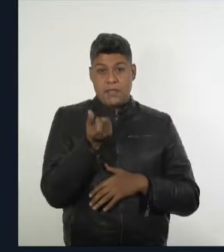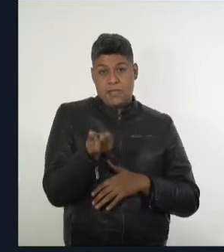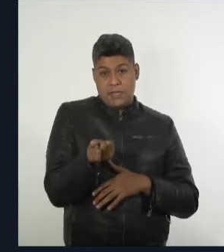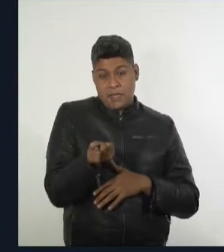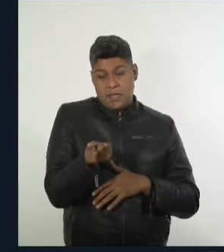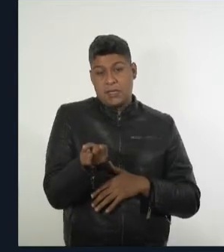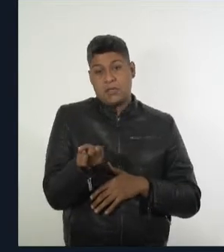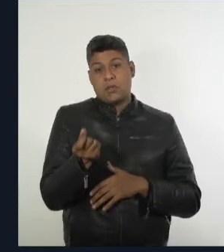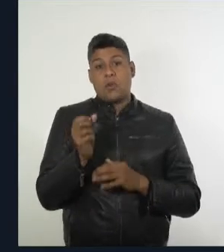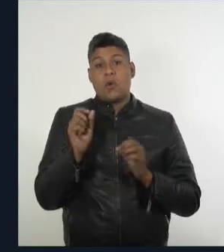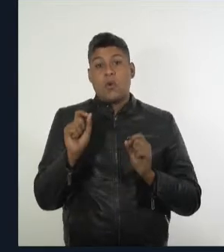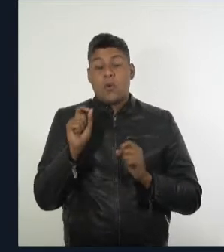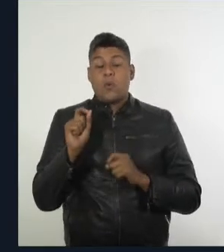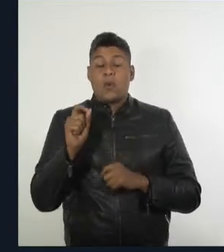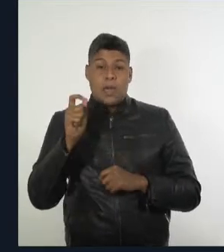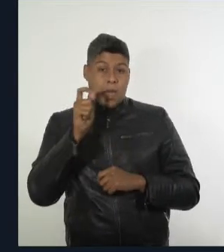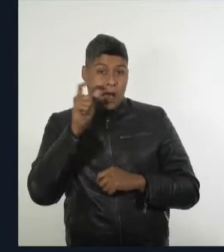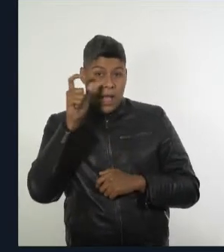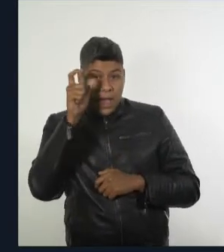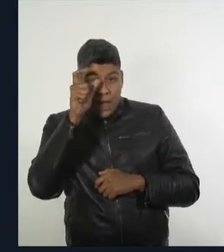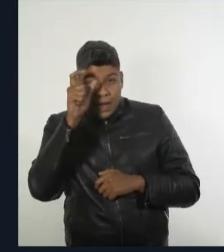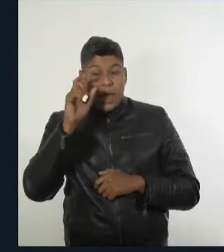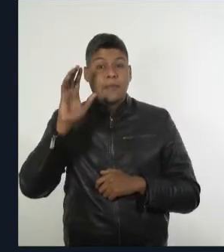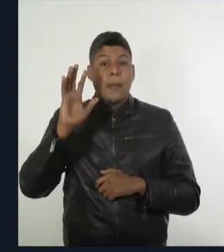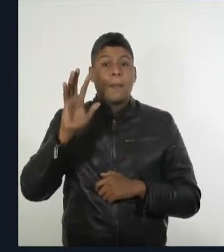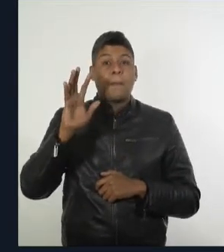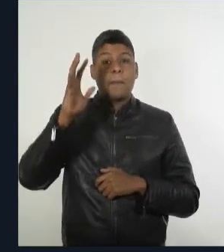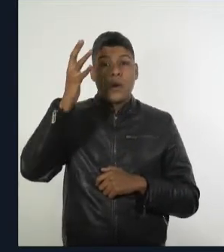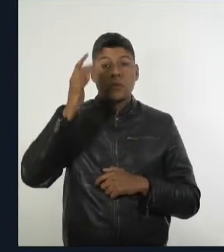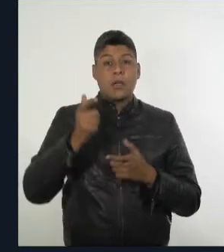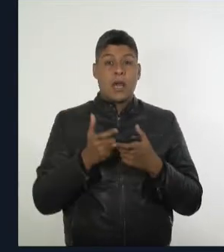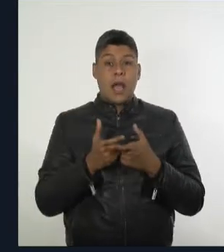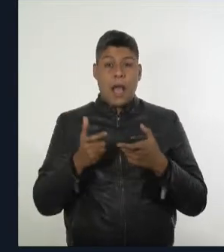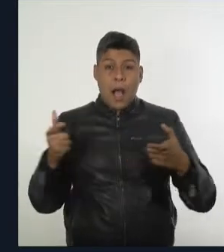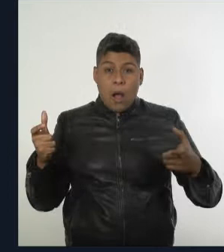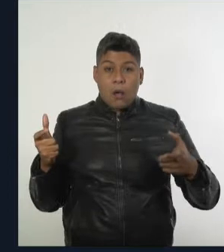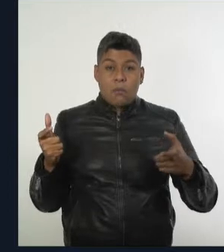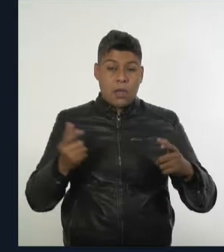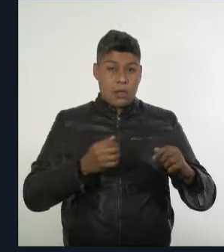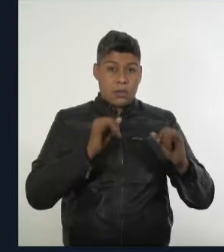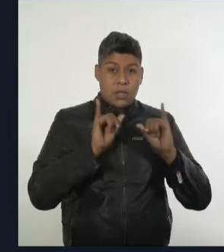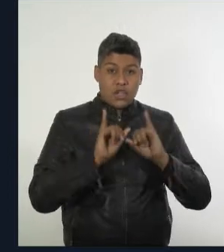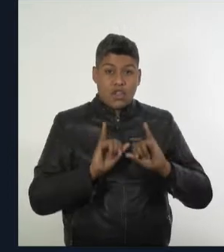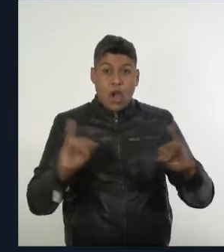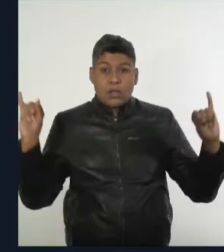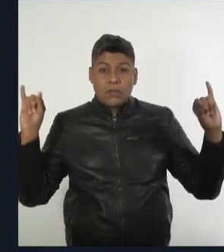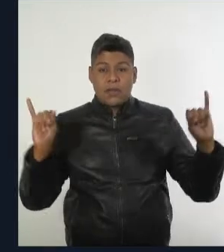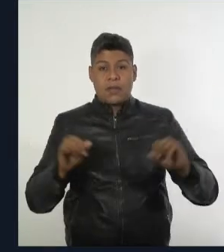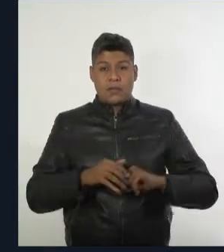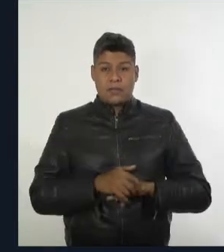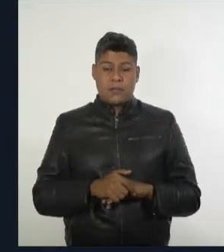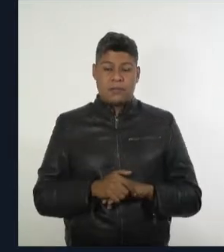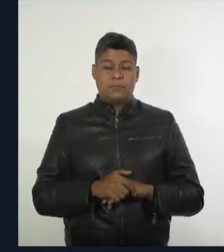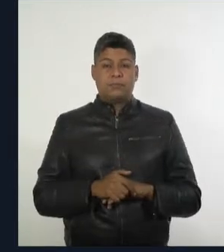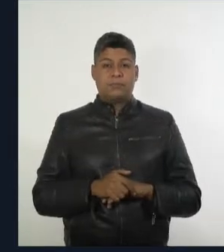nos levanta um certo alerta para a possibilidade do aumento de notificações de